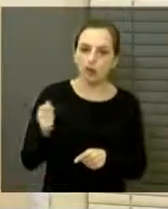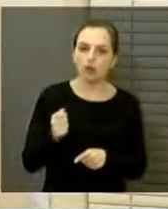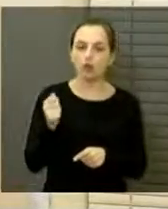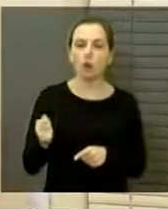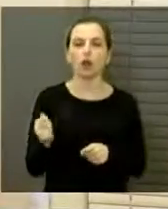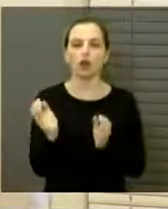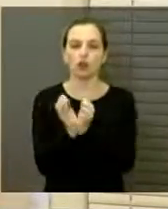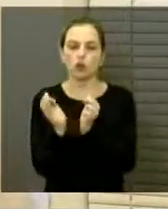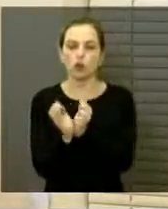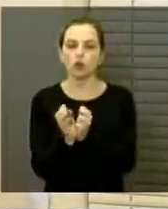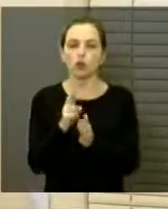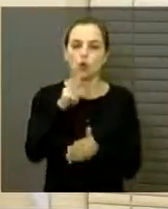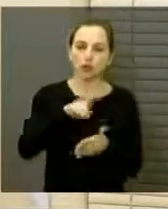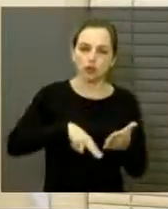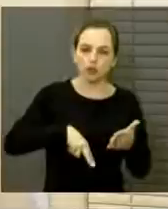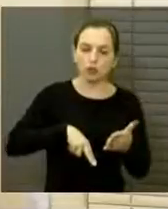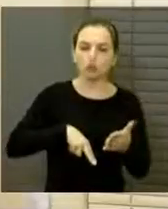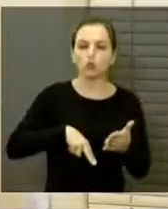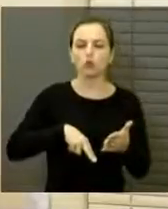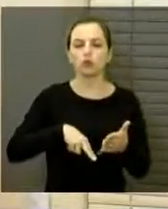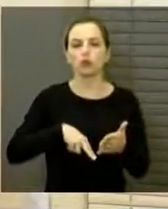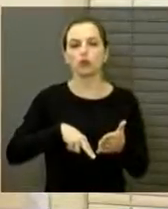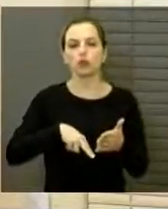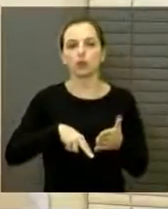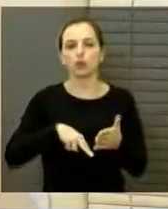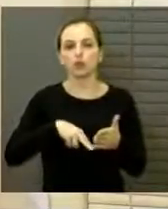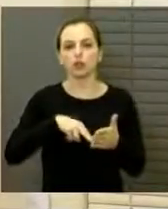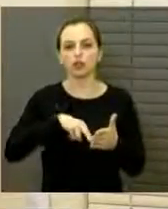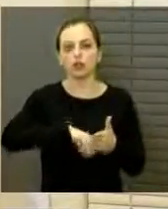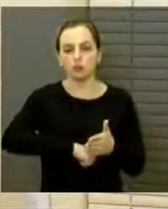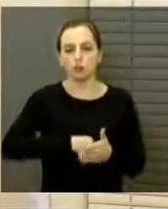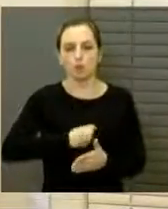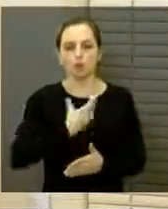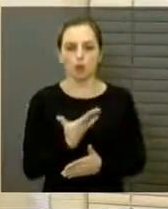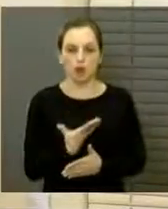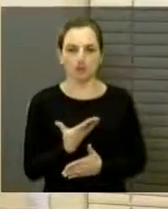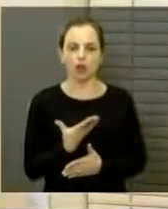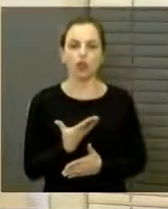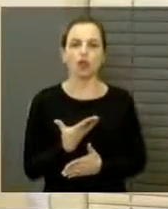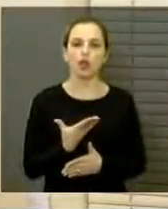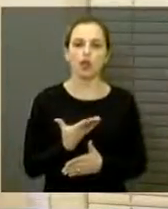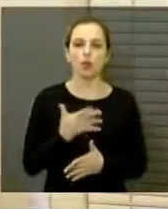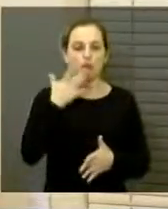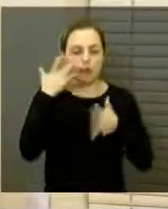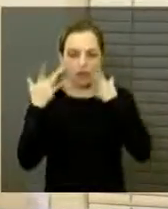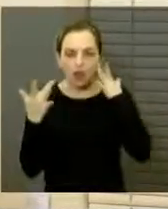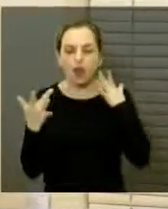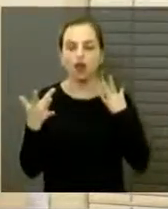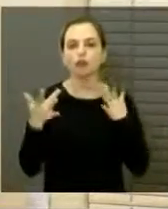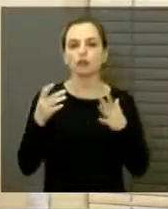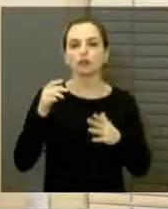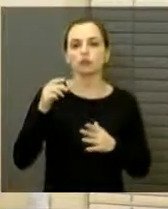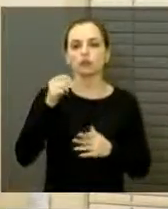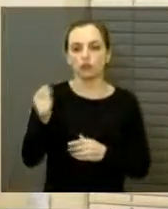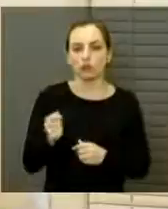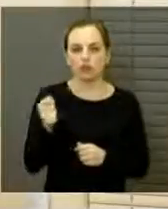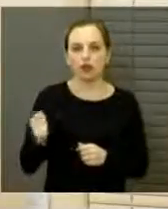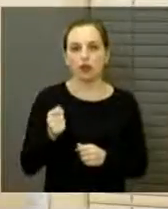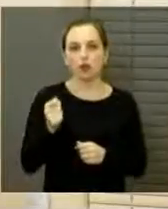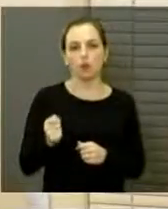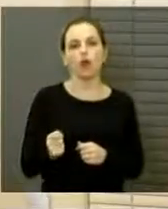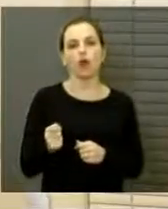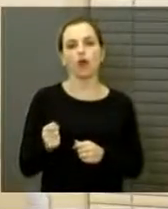musicais, leitura dramática, declaração de poemas, performances de artistas e a exibição